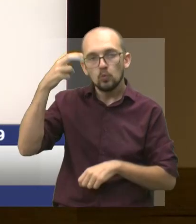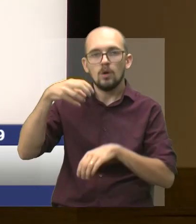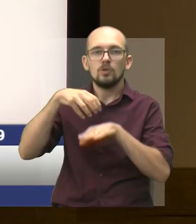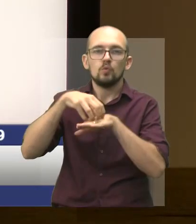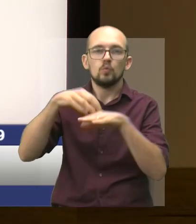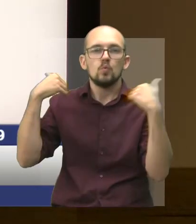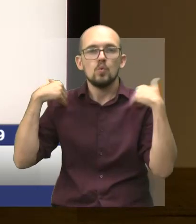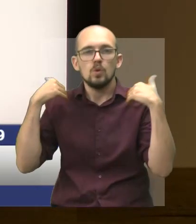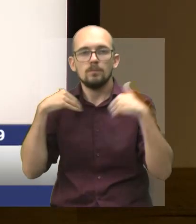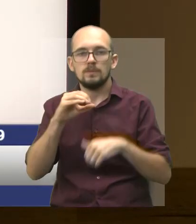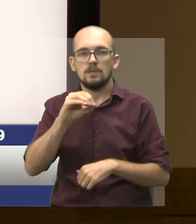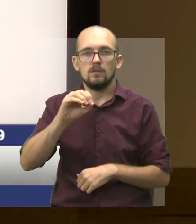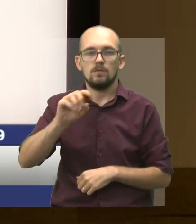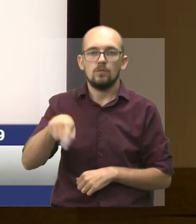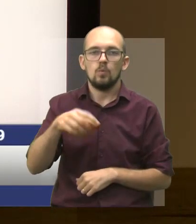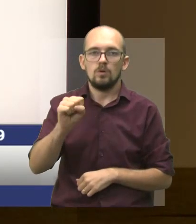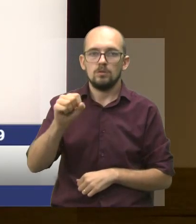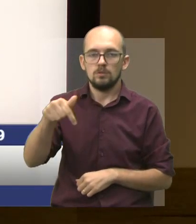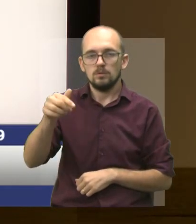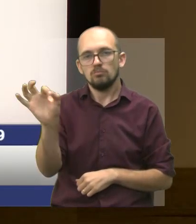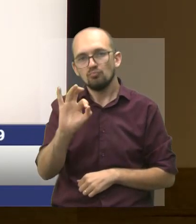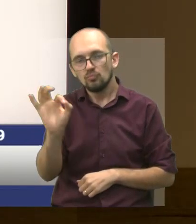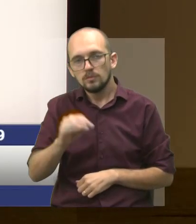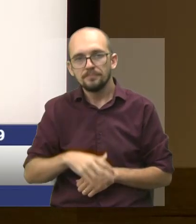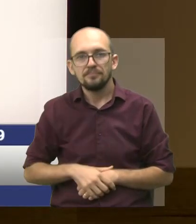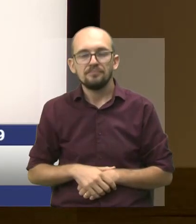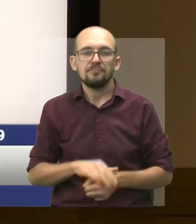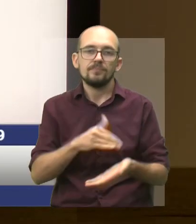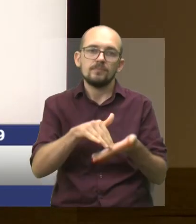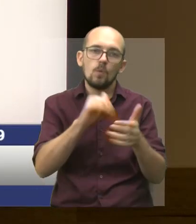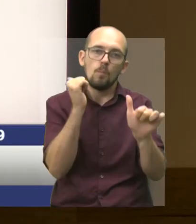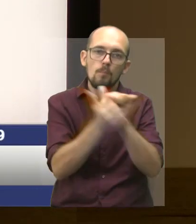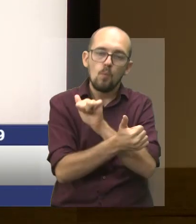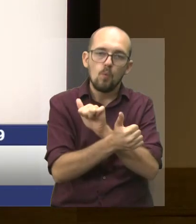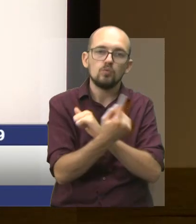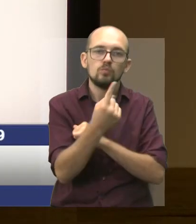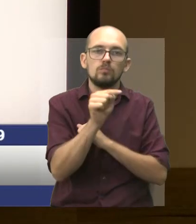Turismo, 0,87%, Secretaria de Esportes,